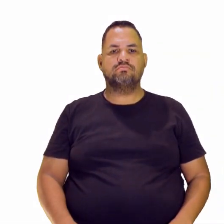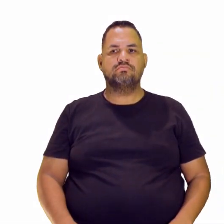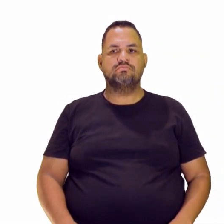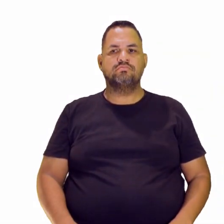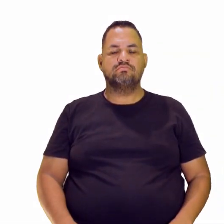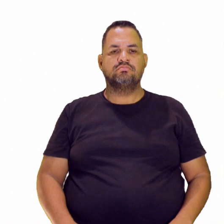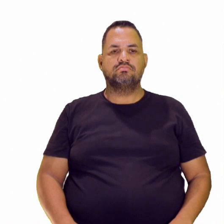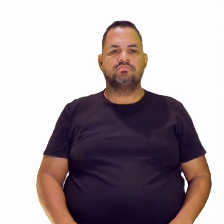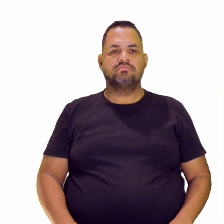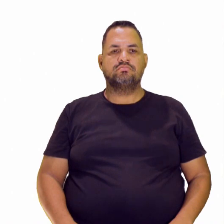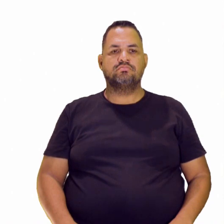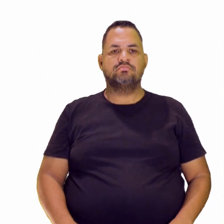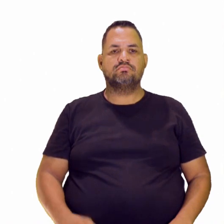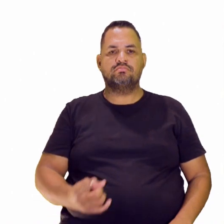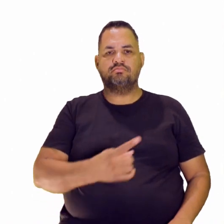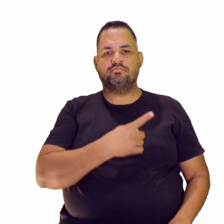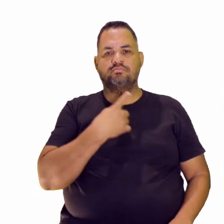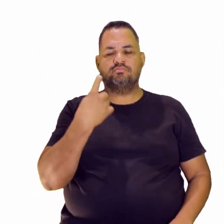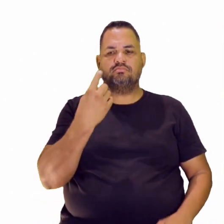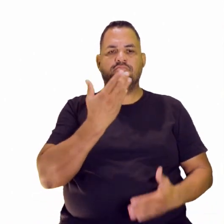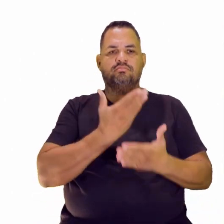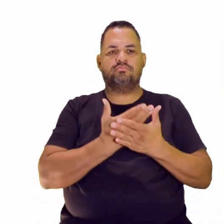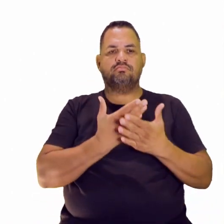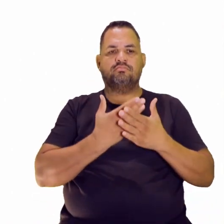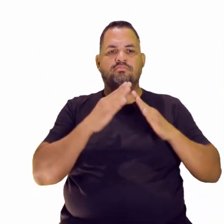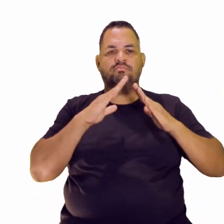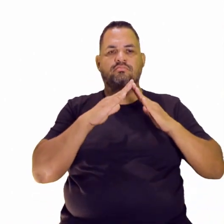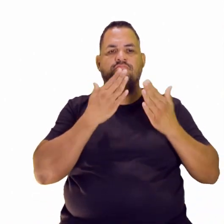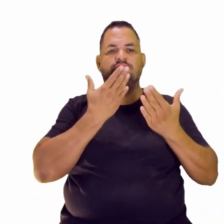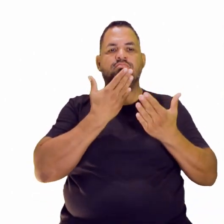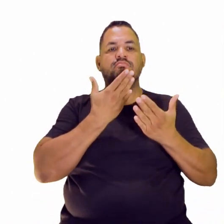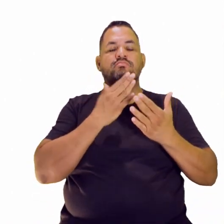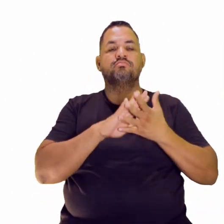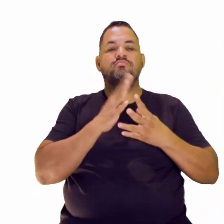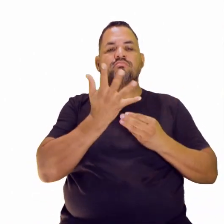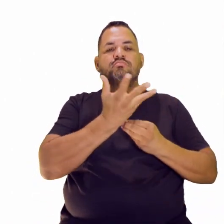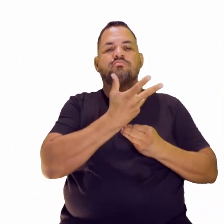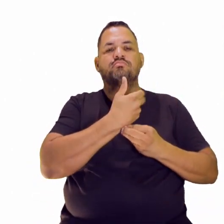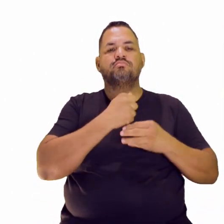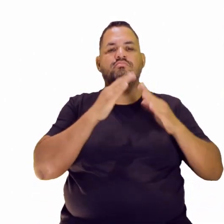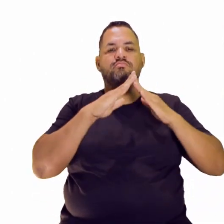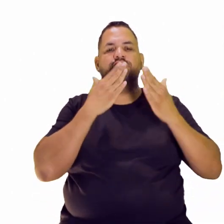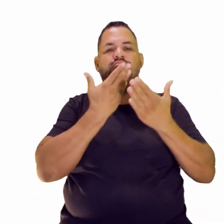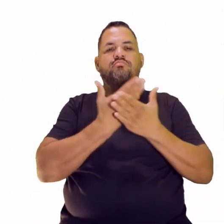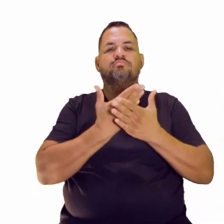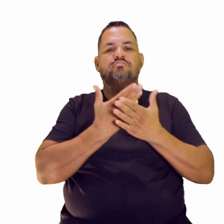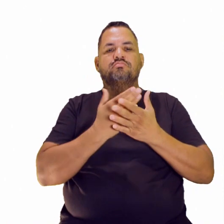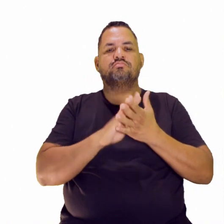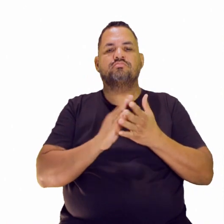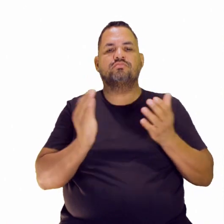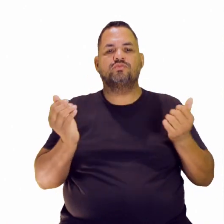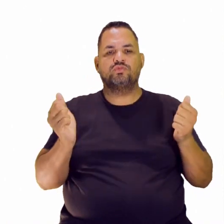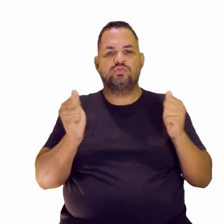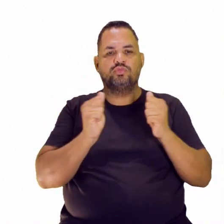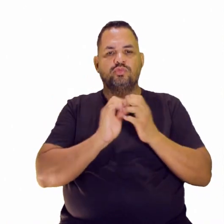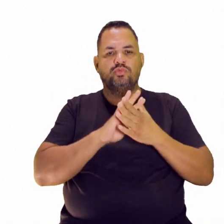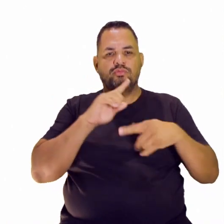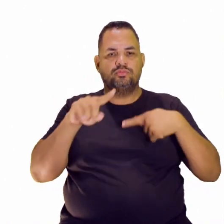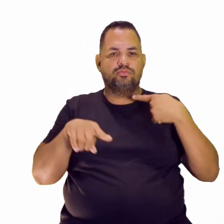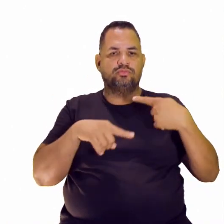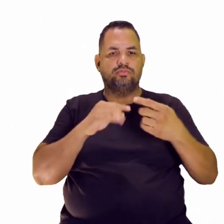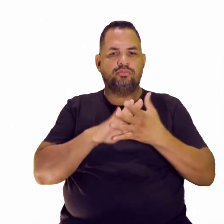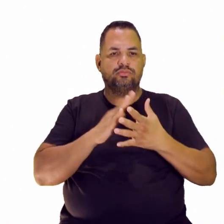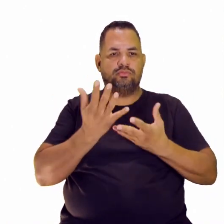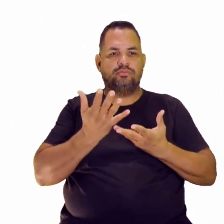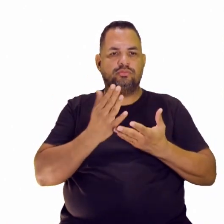Então, nós vimos a arte acadêmica com a missão artística francesa, a criação